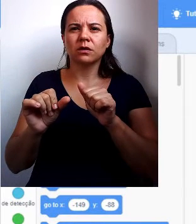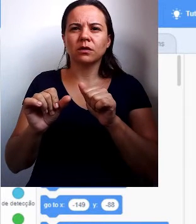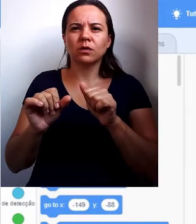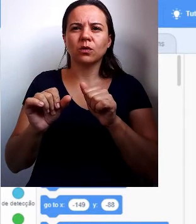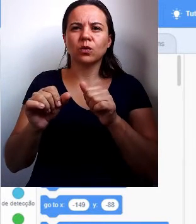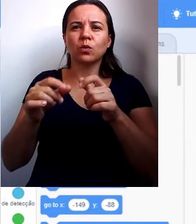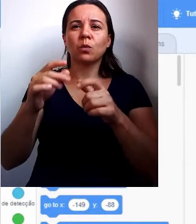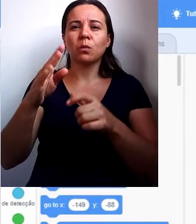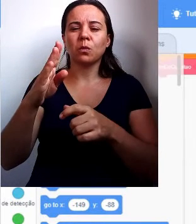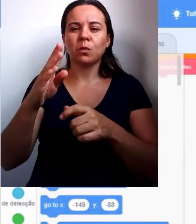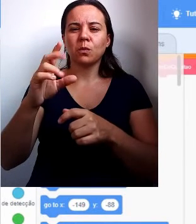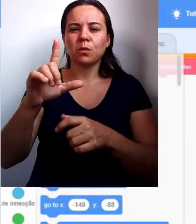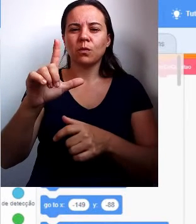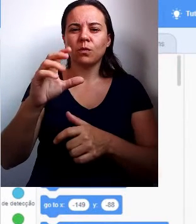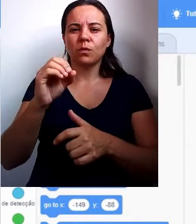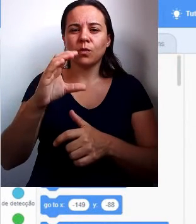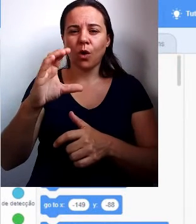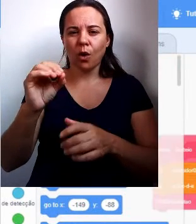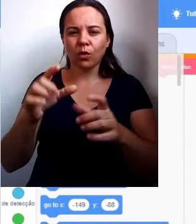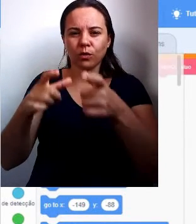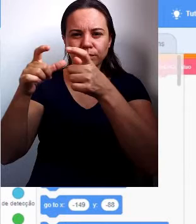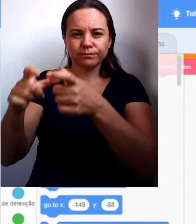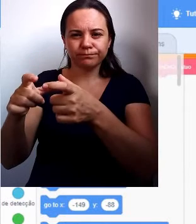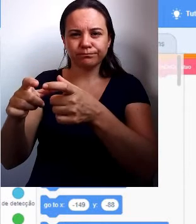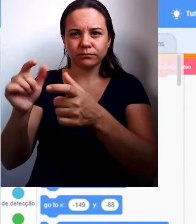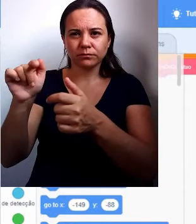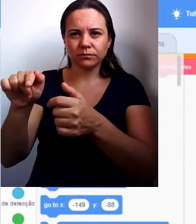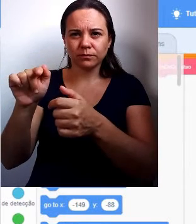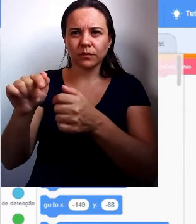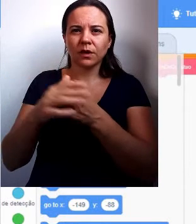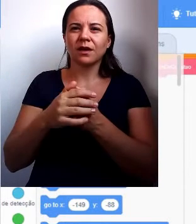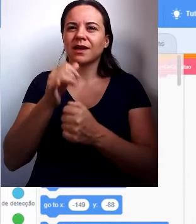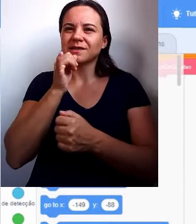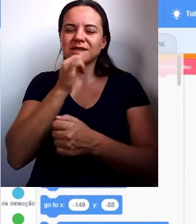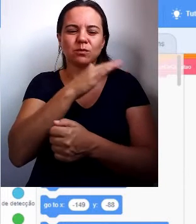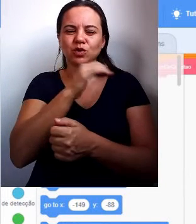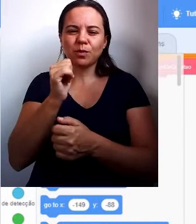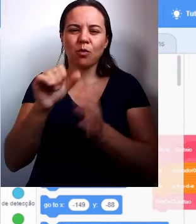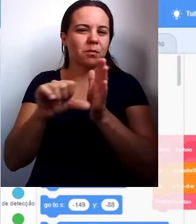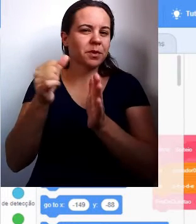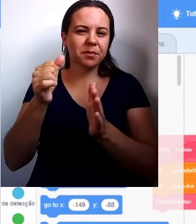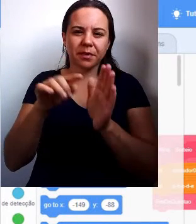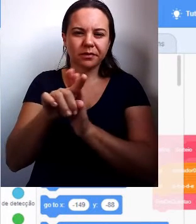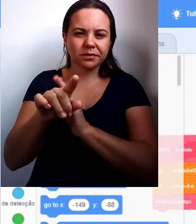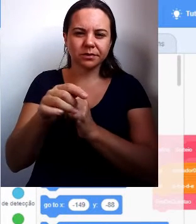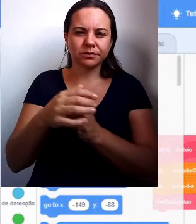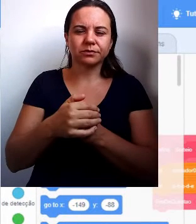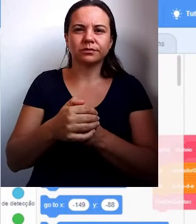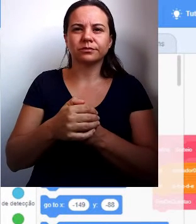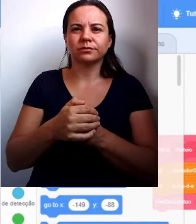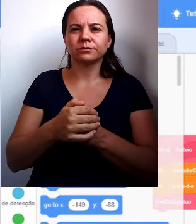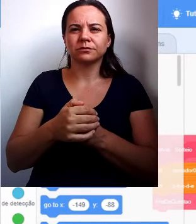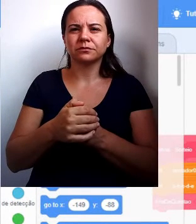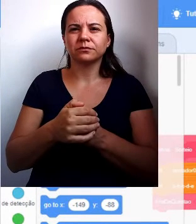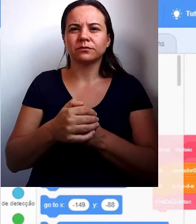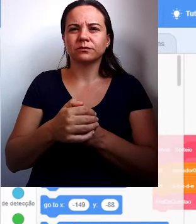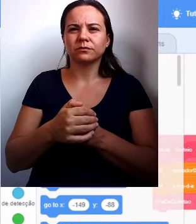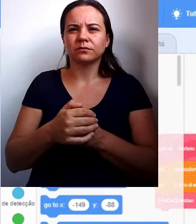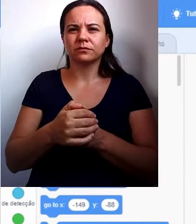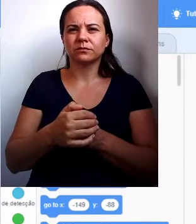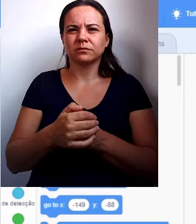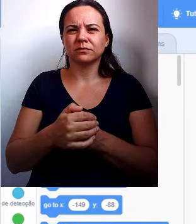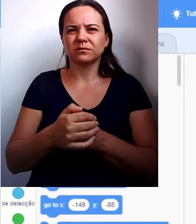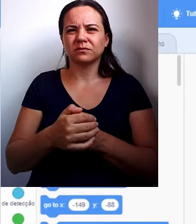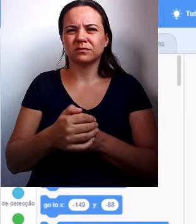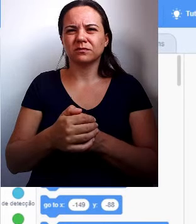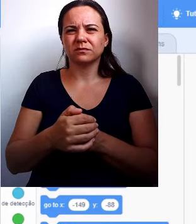A gente criou um bloquinho que ele chama a questão. No caso aqui, vamos supor que ele tivesse chamado a primeira questão aqui, certo? Então vamos